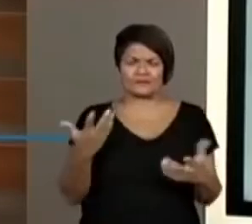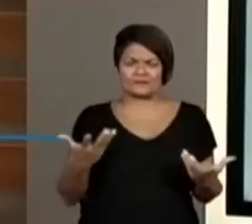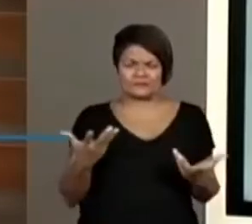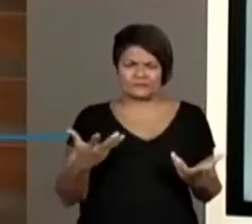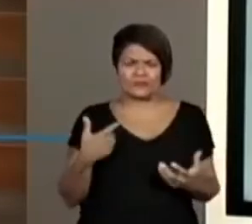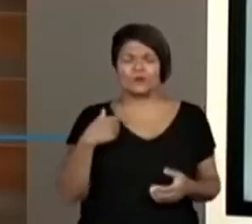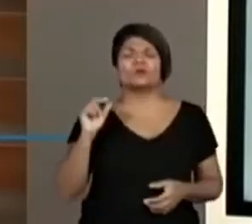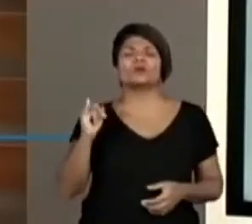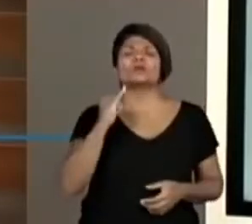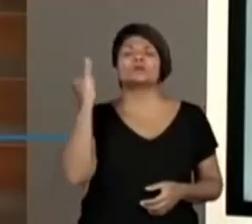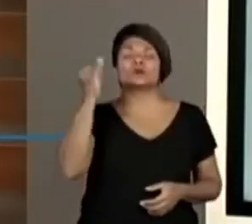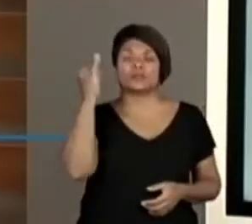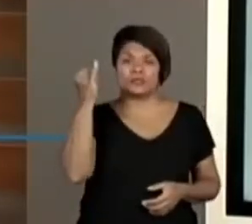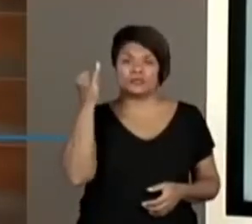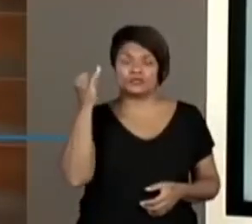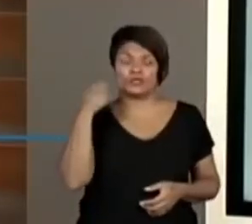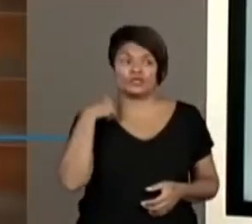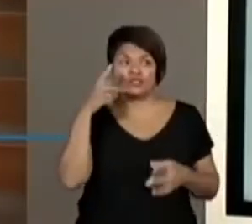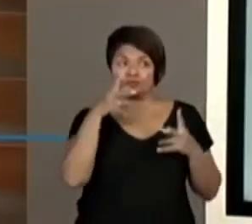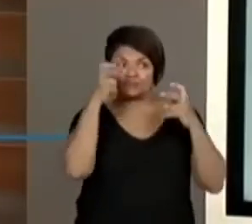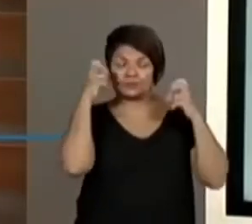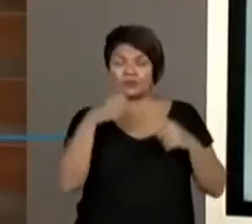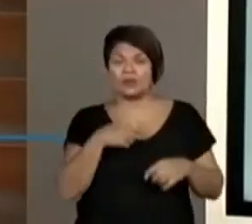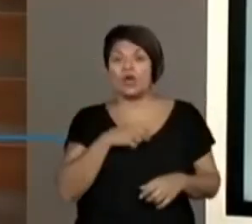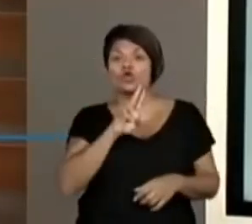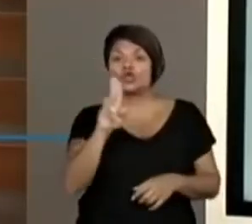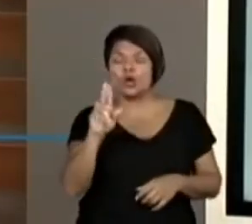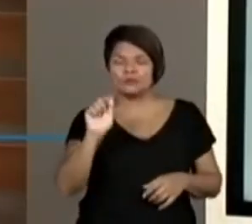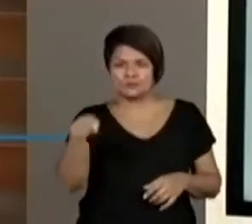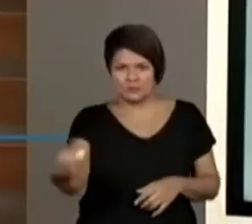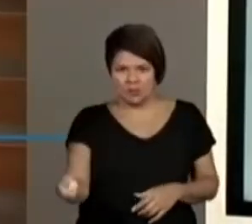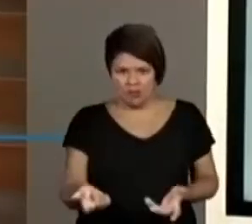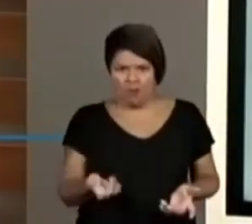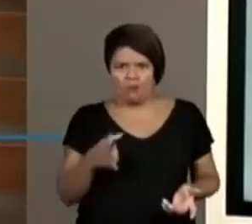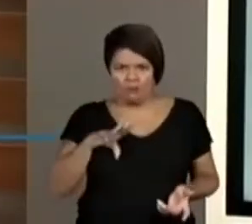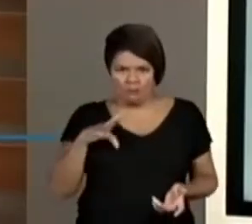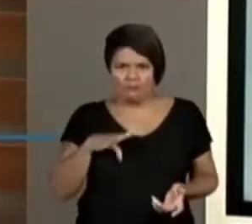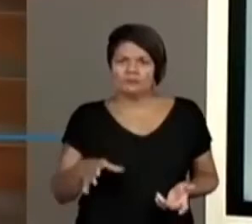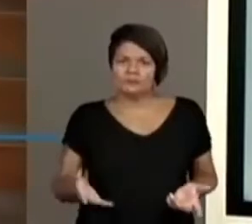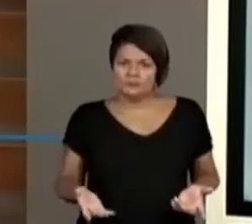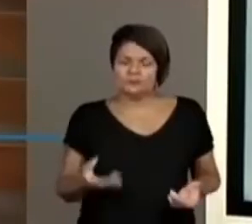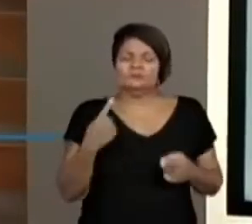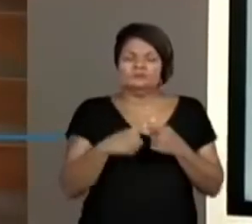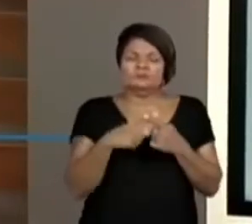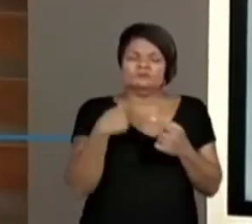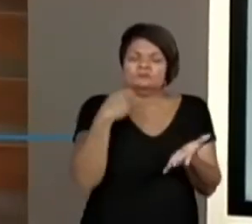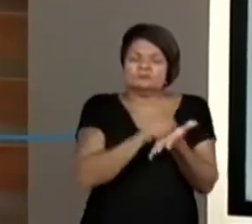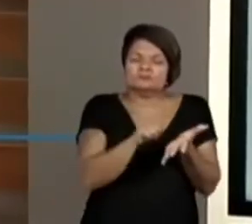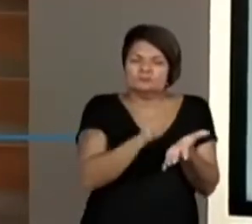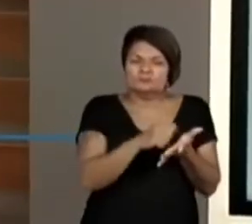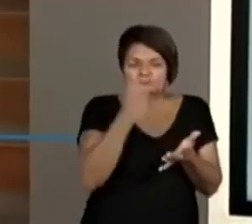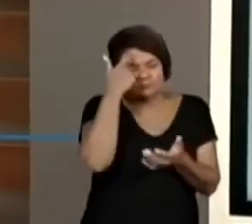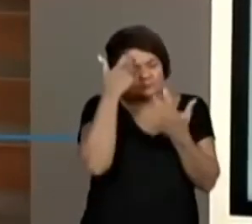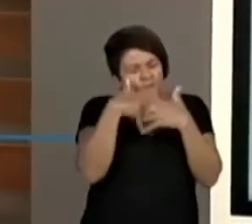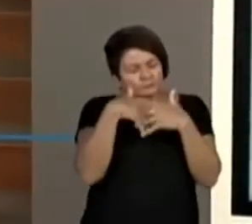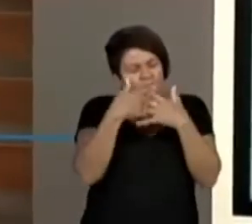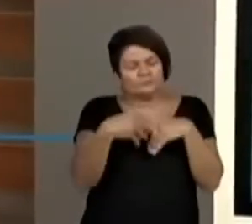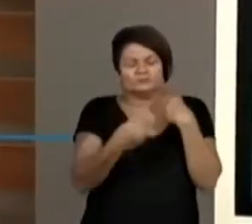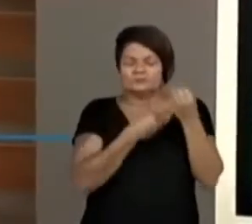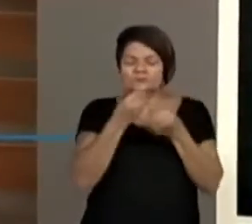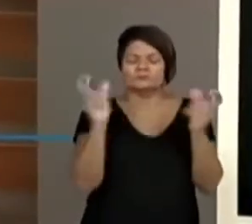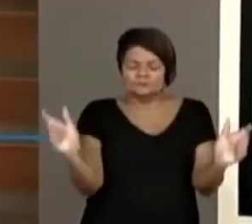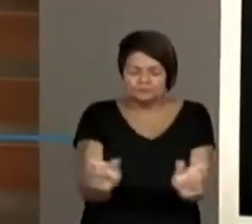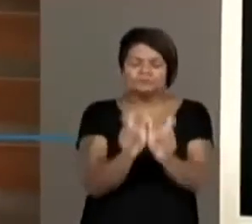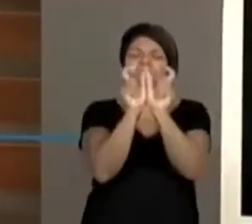que é importante? Decifrar. Por que eu fui escrever para vocês? Para mostrar um pouquinho como pensar nessa troca e construir a palavra